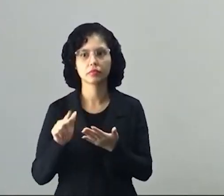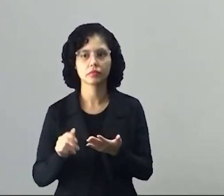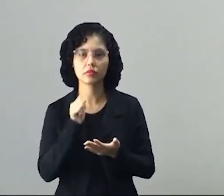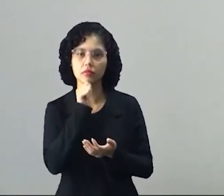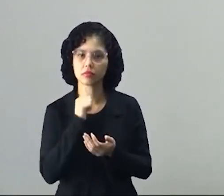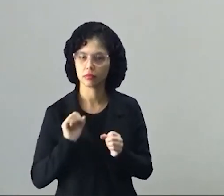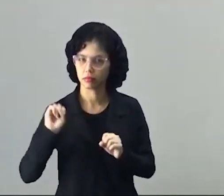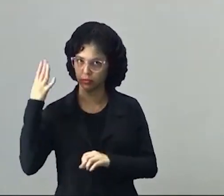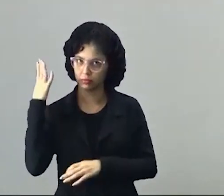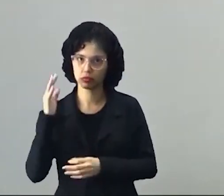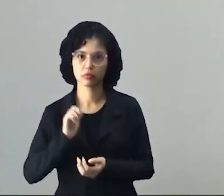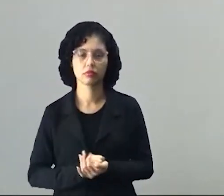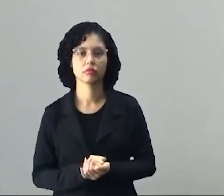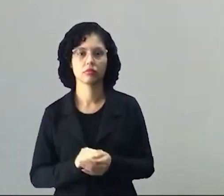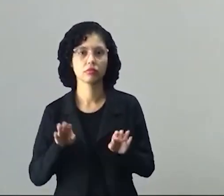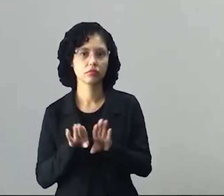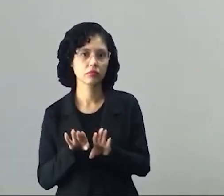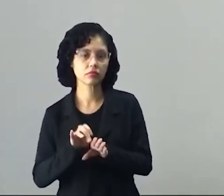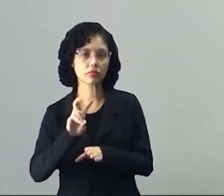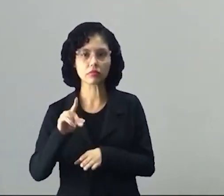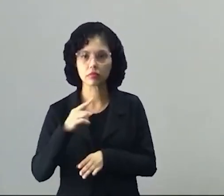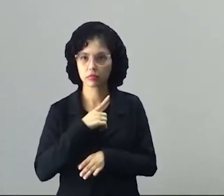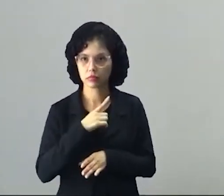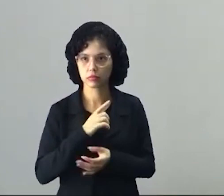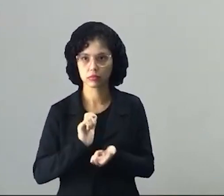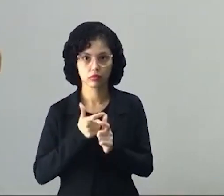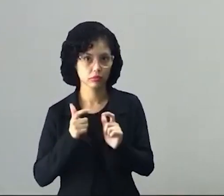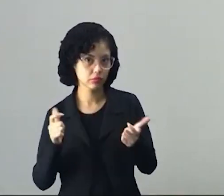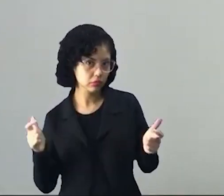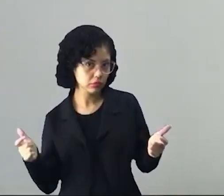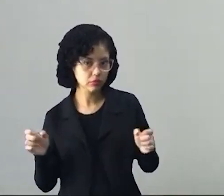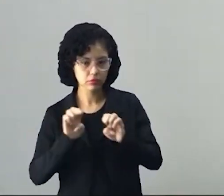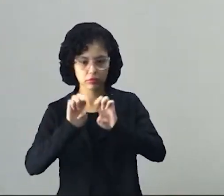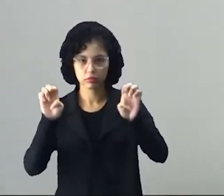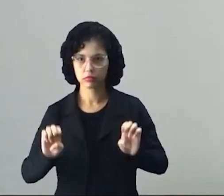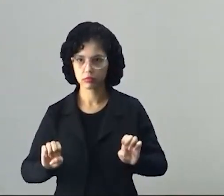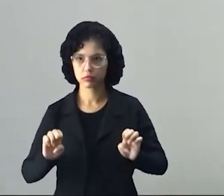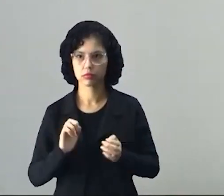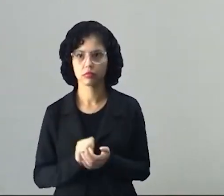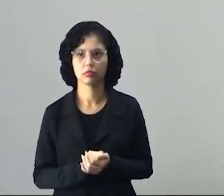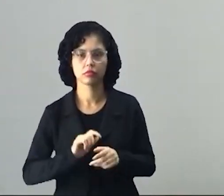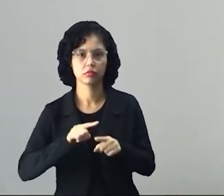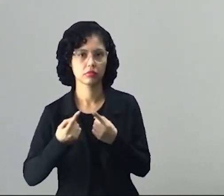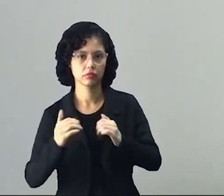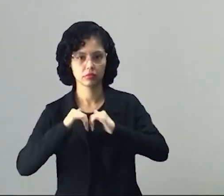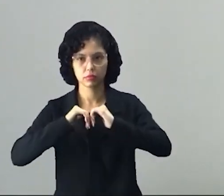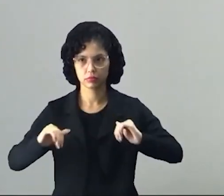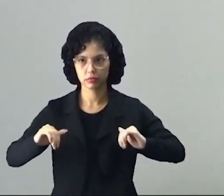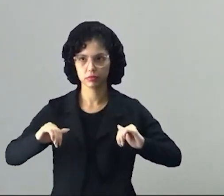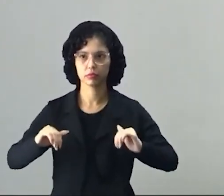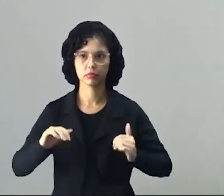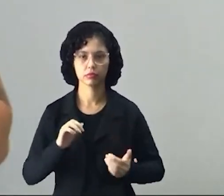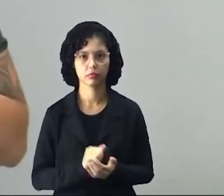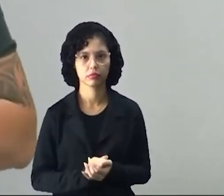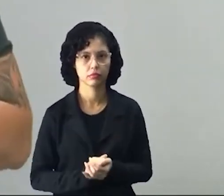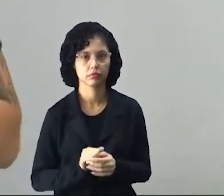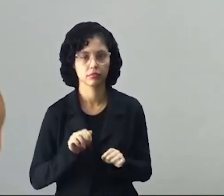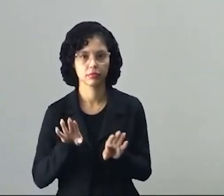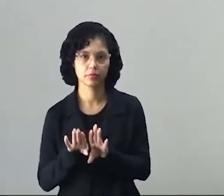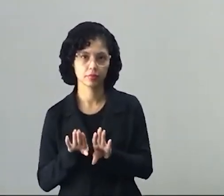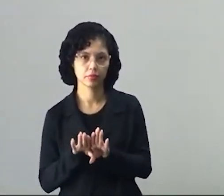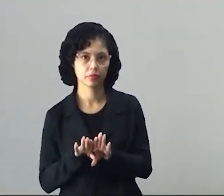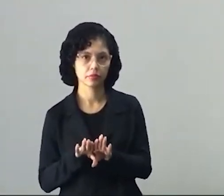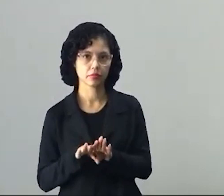porque mesmo dentro do reino animal, a gente vai ter uma grande diversidade de estruturas. Aí a gente vai separando em filos,